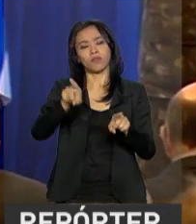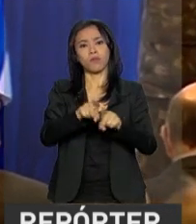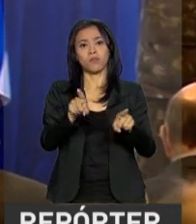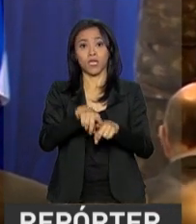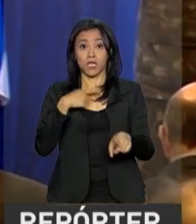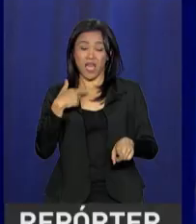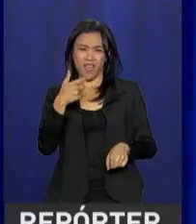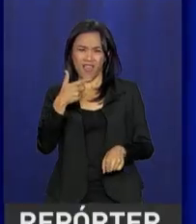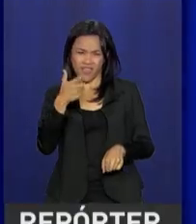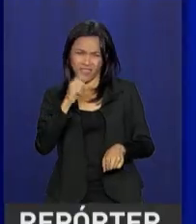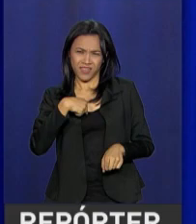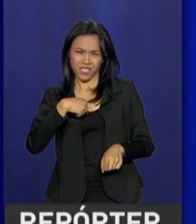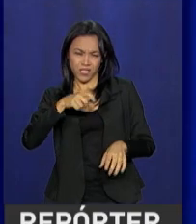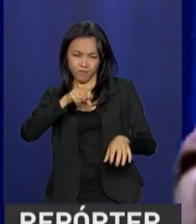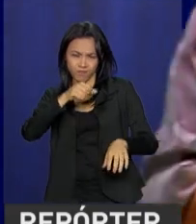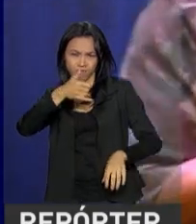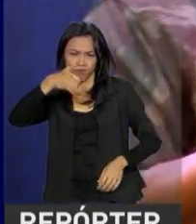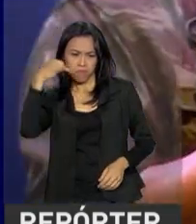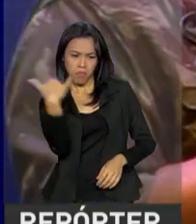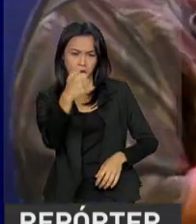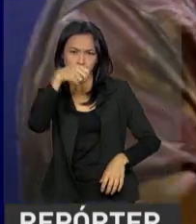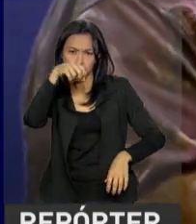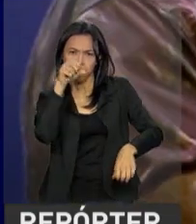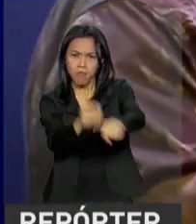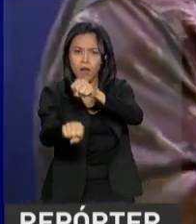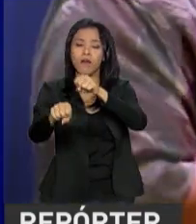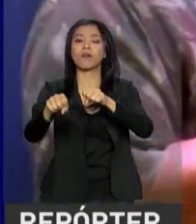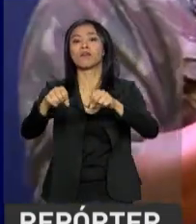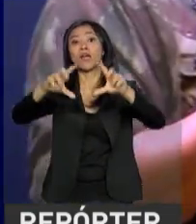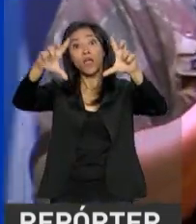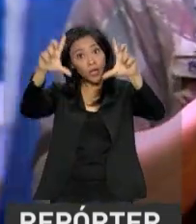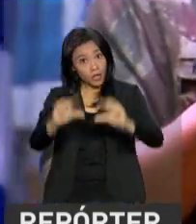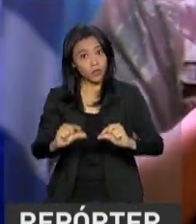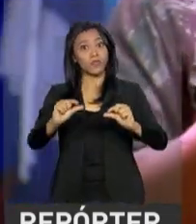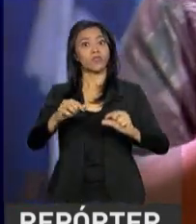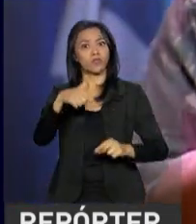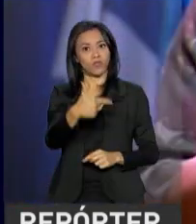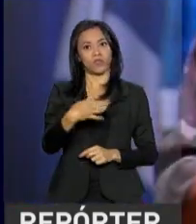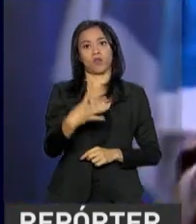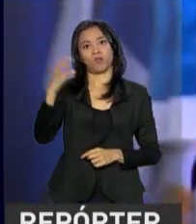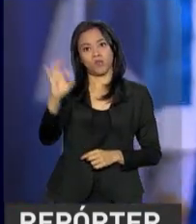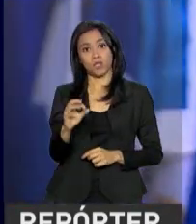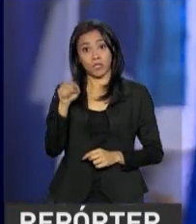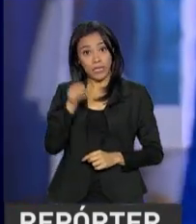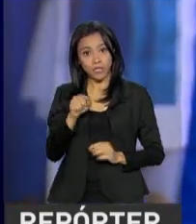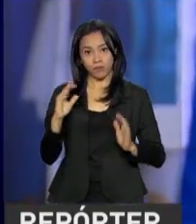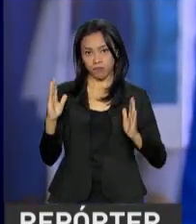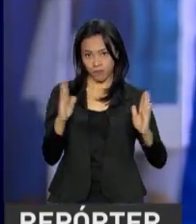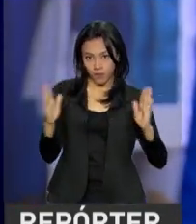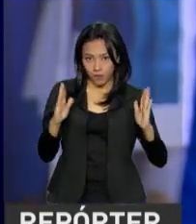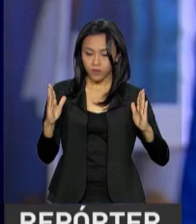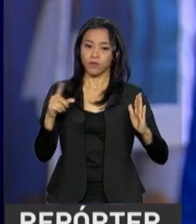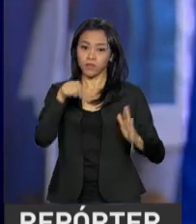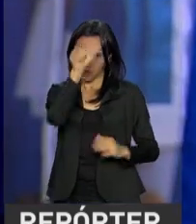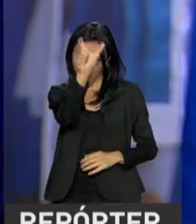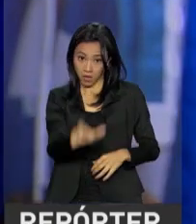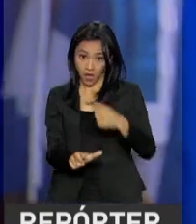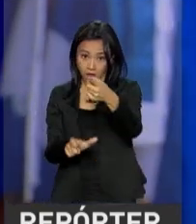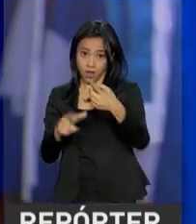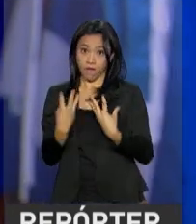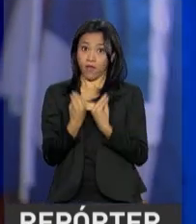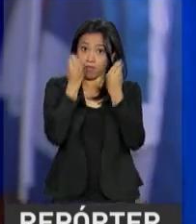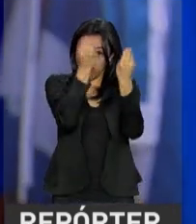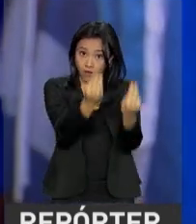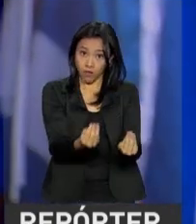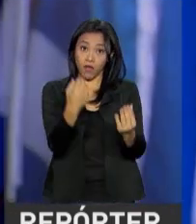aqueles em que há a intenção de matar caíram mais de 24% no período o general deve entregar ao presidente michel temer